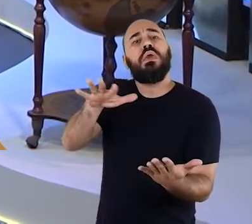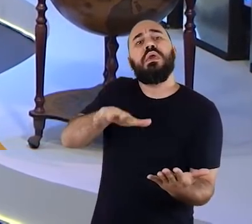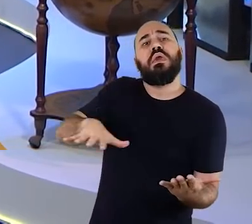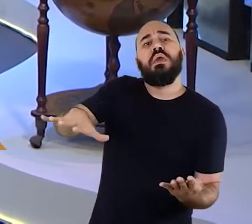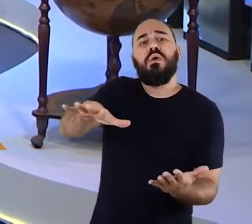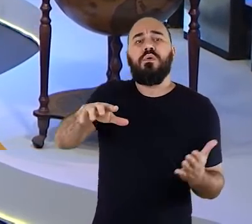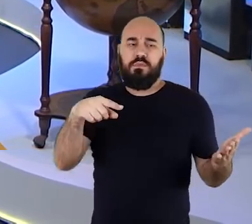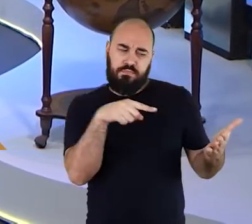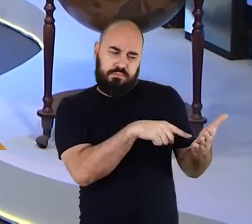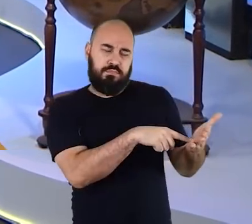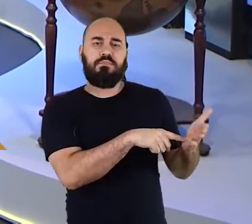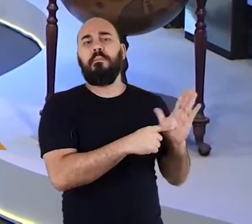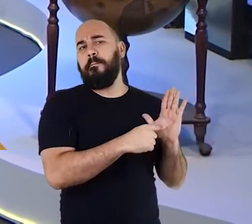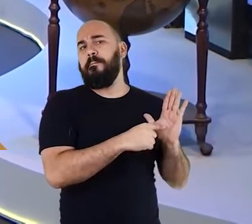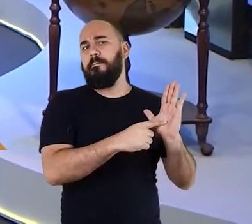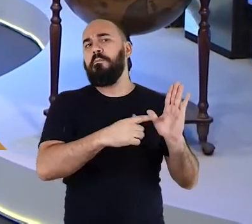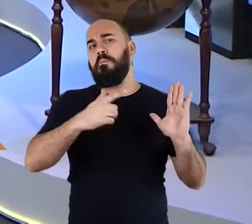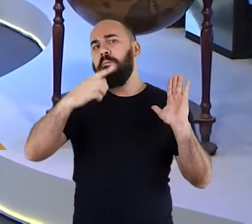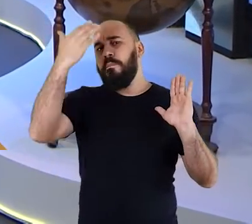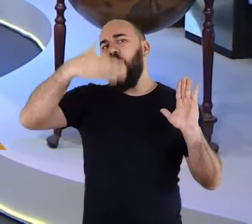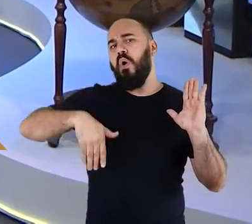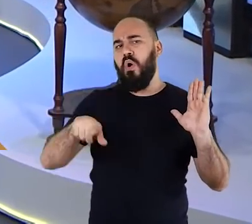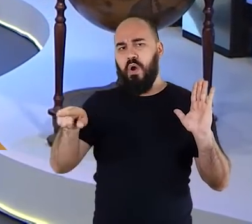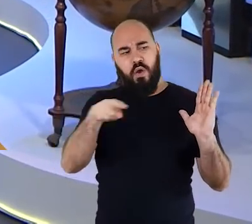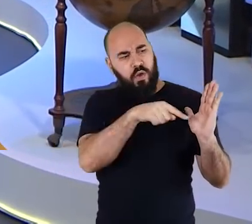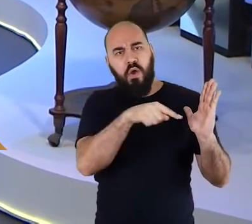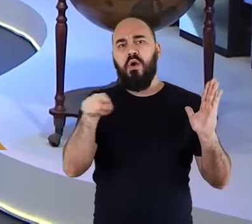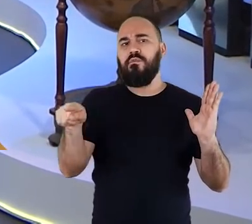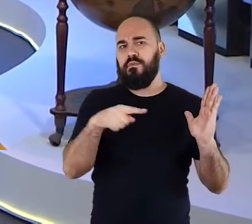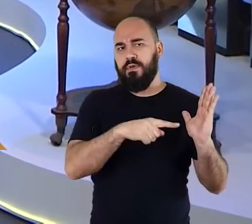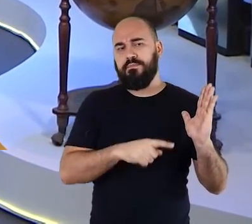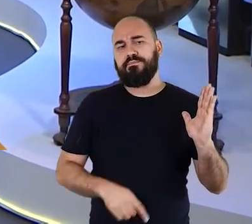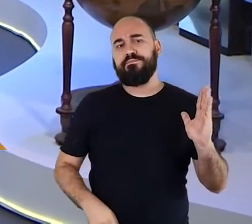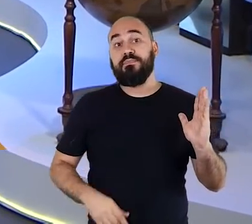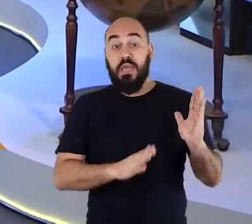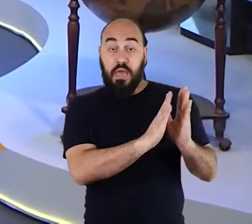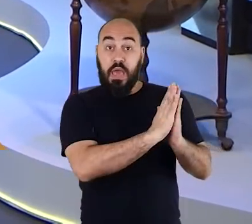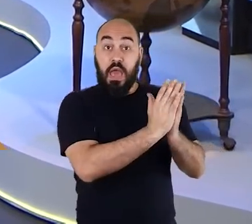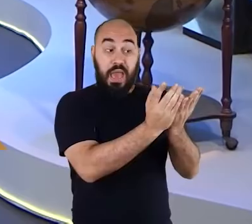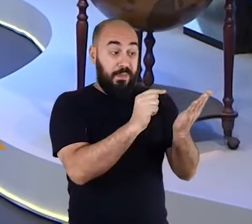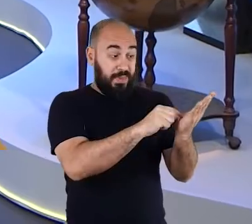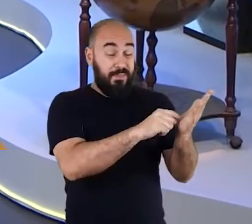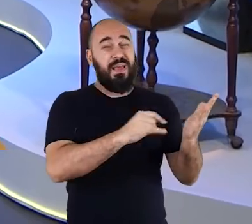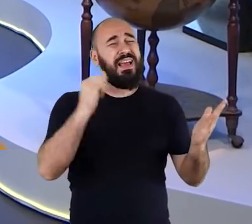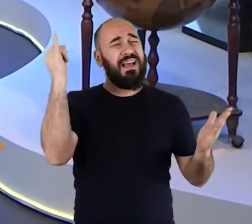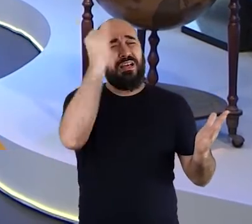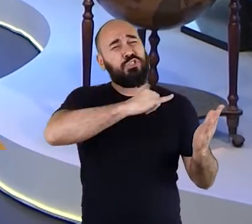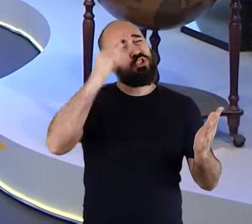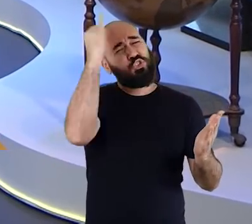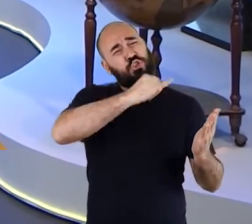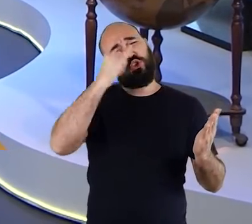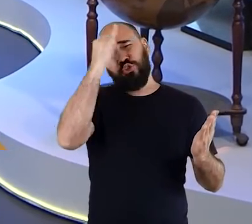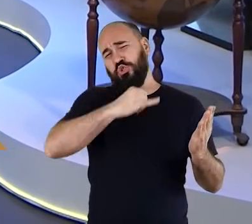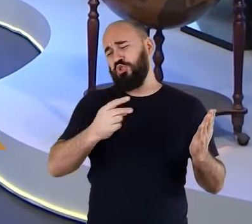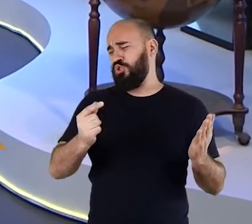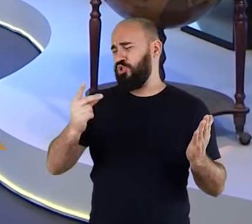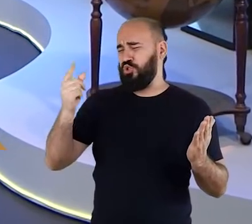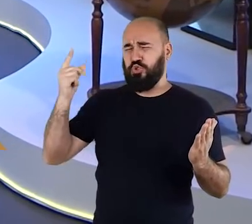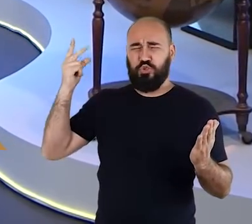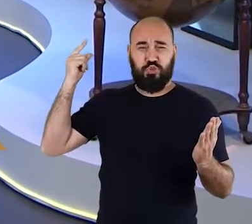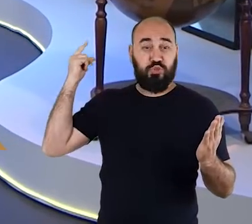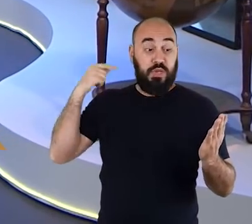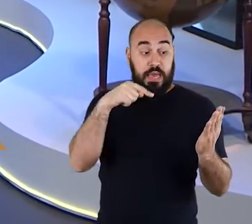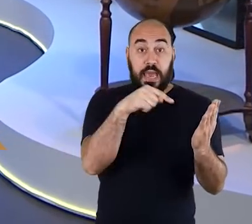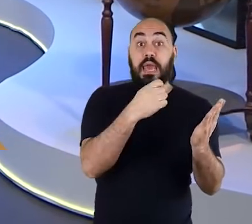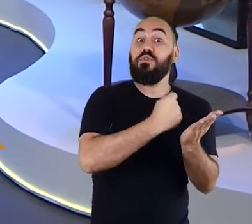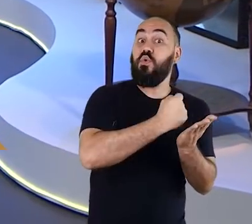bem antigo e o mais preservado de todos, a Bíblia, em muitas situações, foi o único documento histórico do passado a preservar